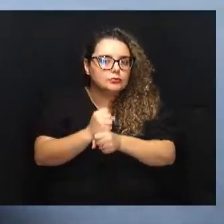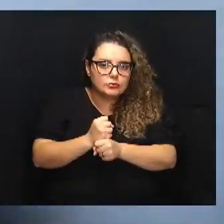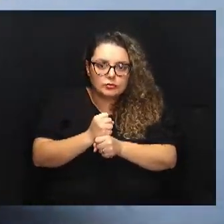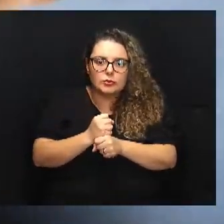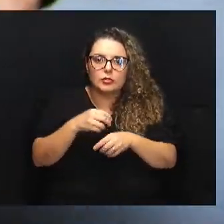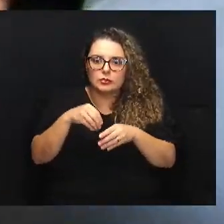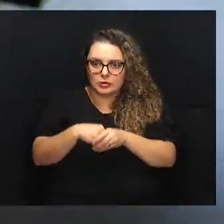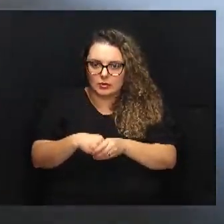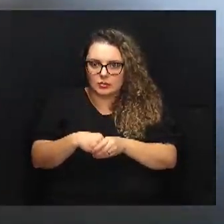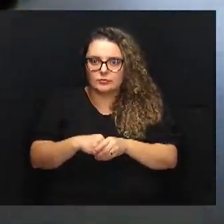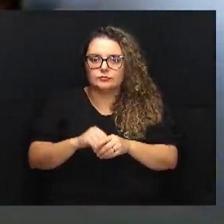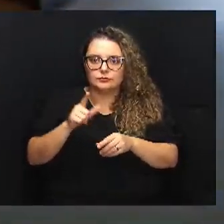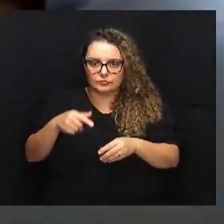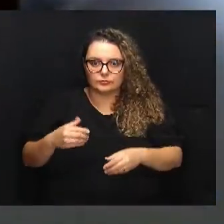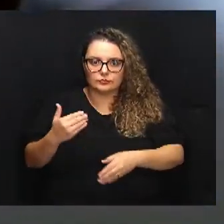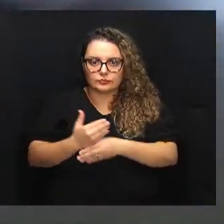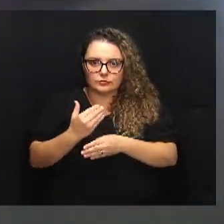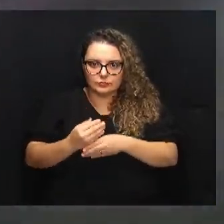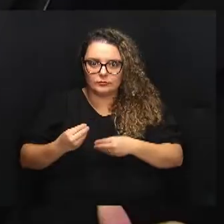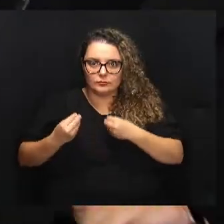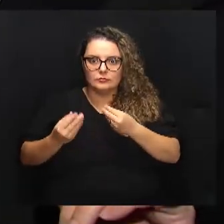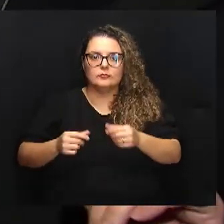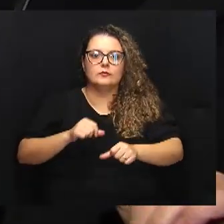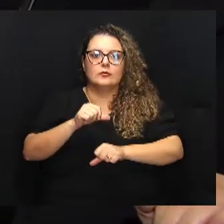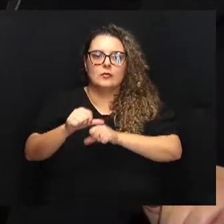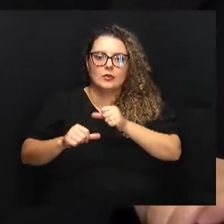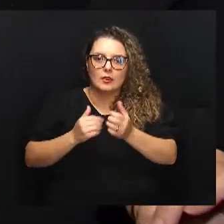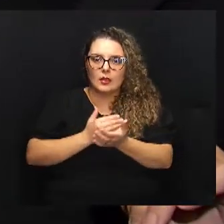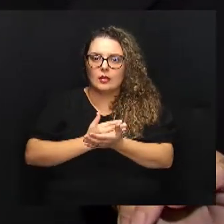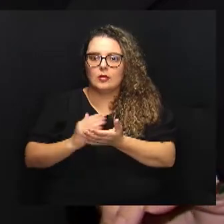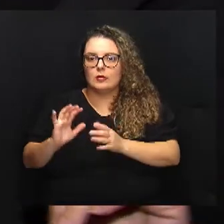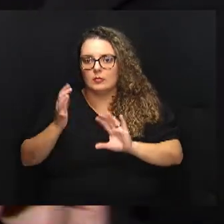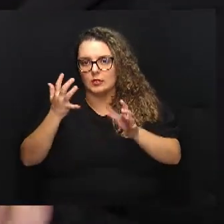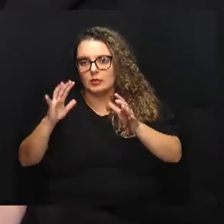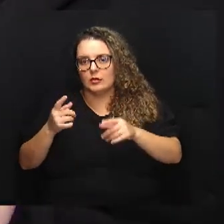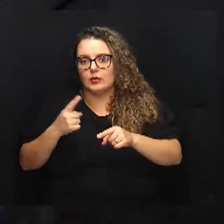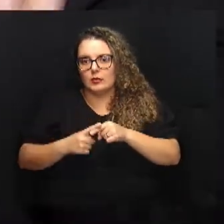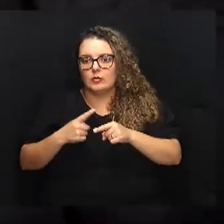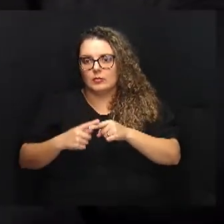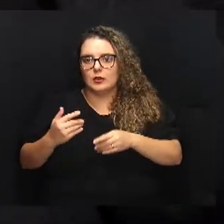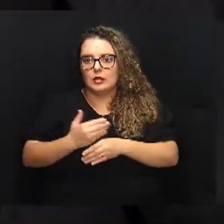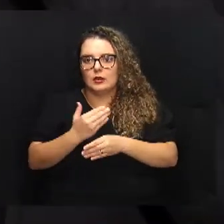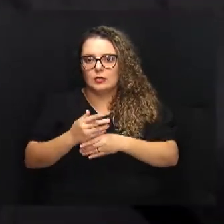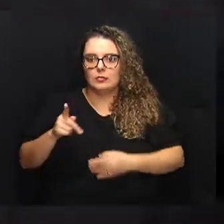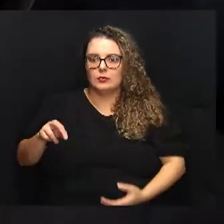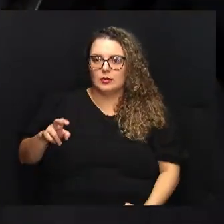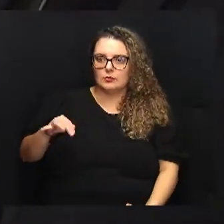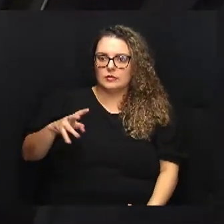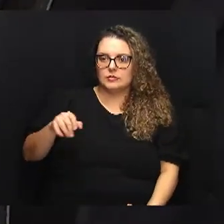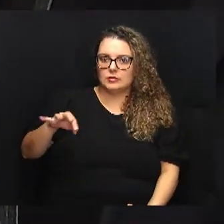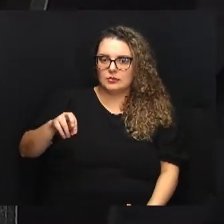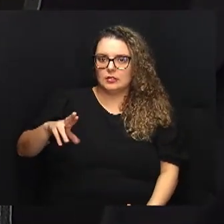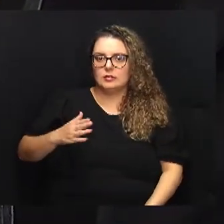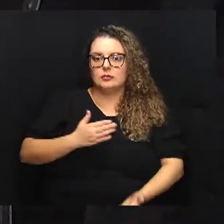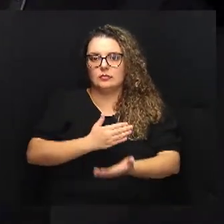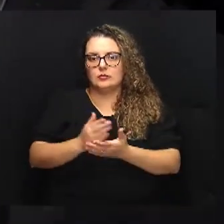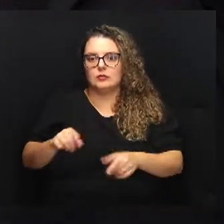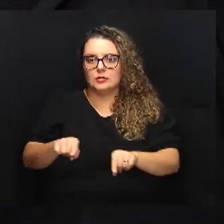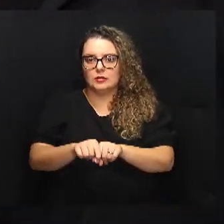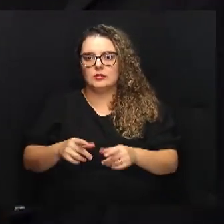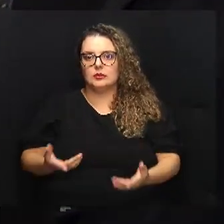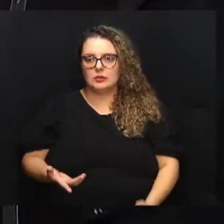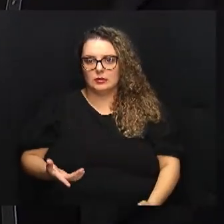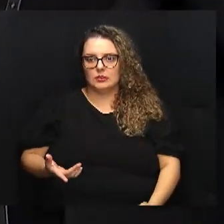partir da obra entregue, as mudanças começam a acontecer porque as obras dos permissionários já começaram também.